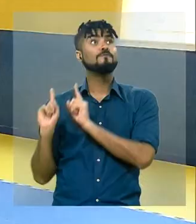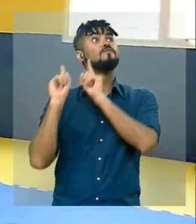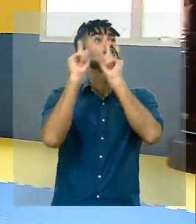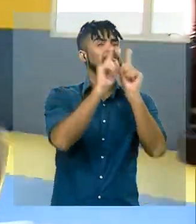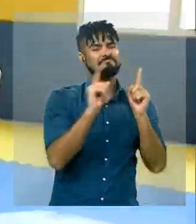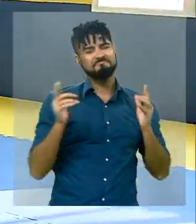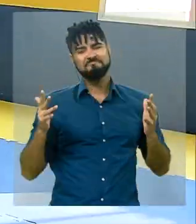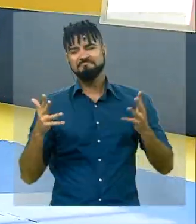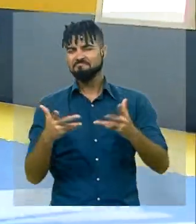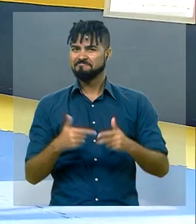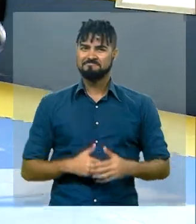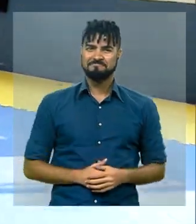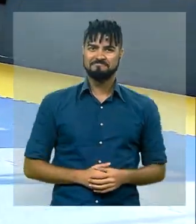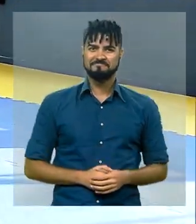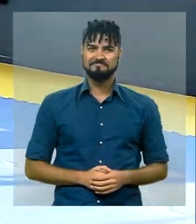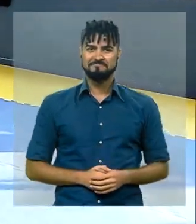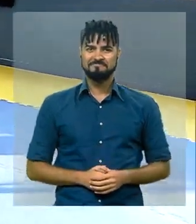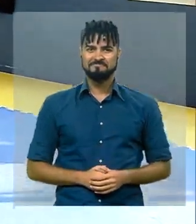grandioso.